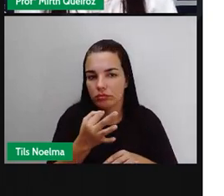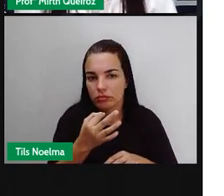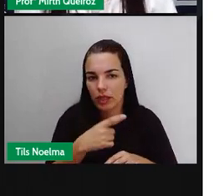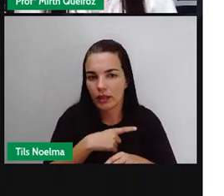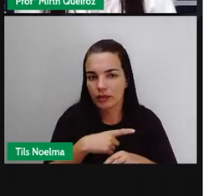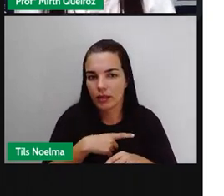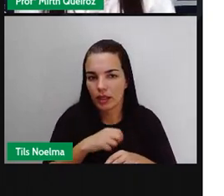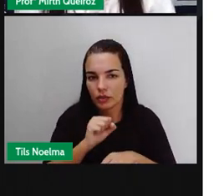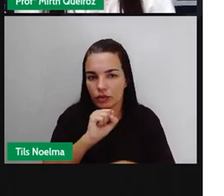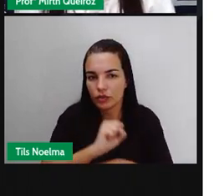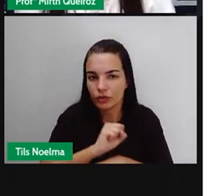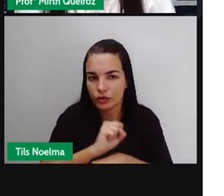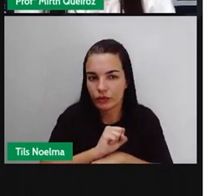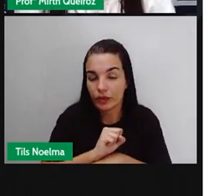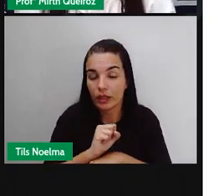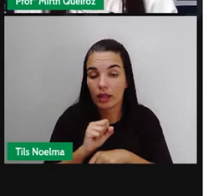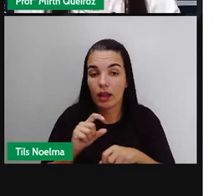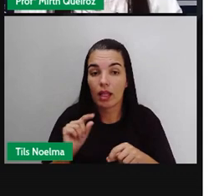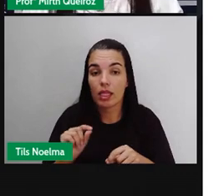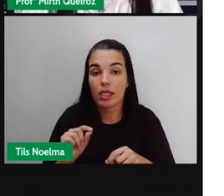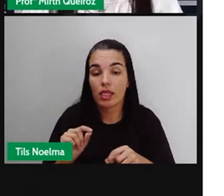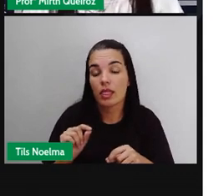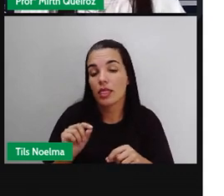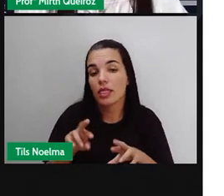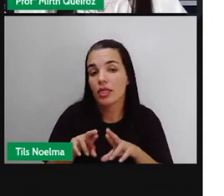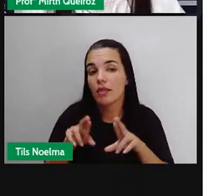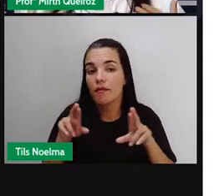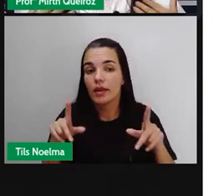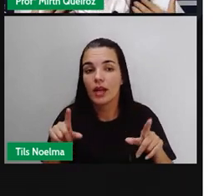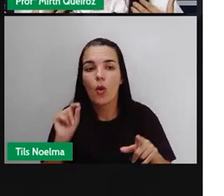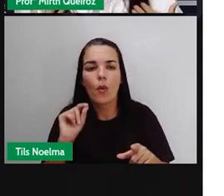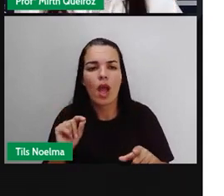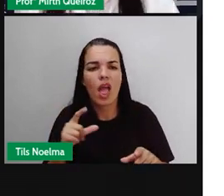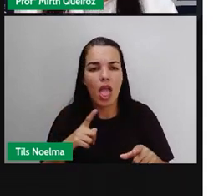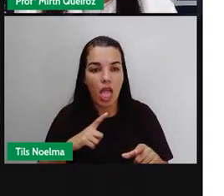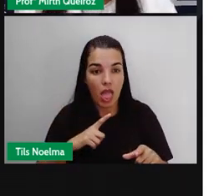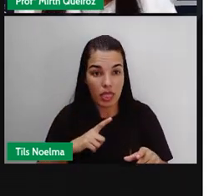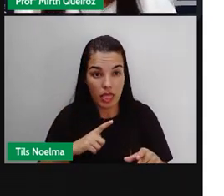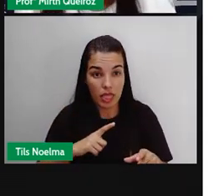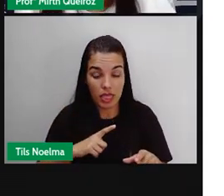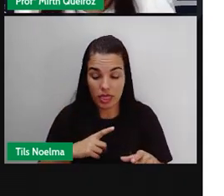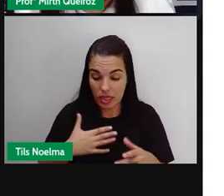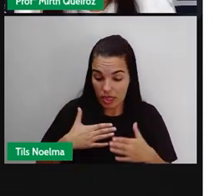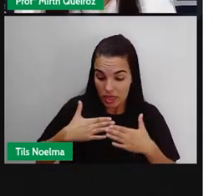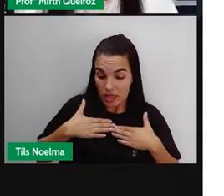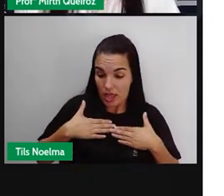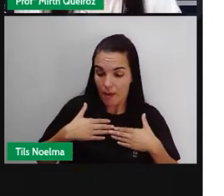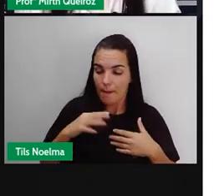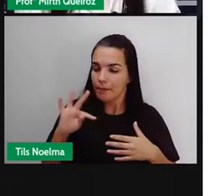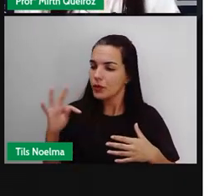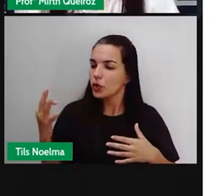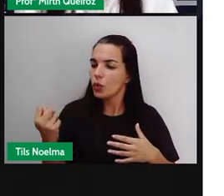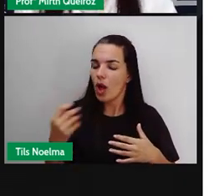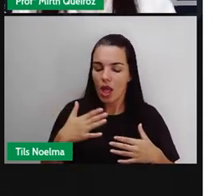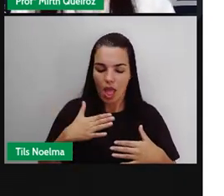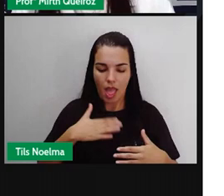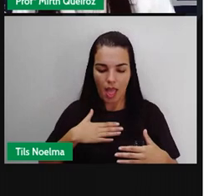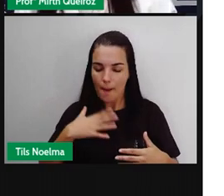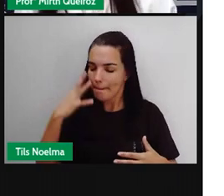esse substantivo do adjetivo é o seguinte. O substantivo é tudo que eu posso ter. Então, quando eu falo de